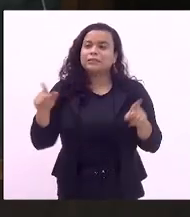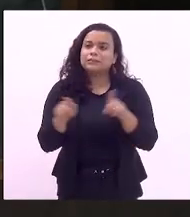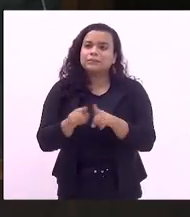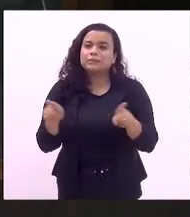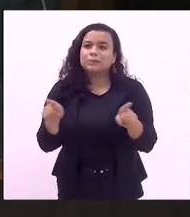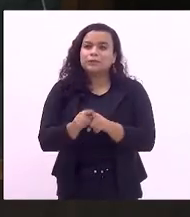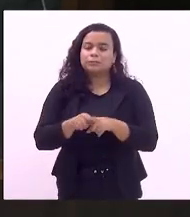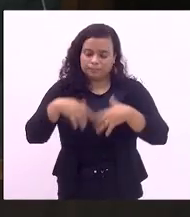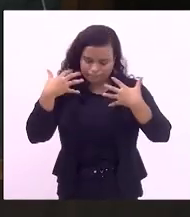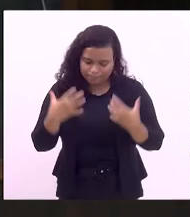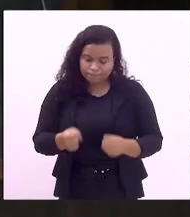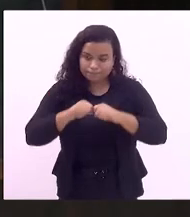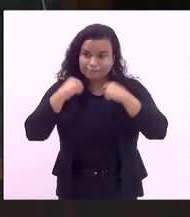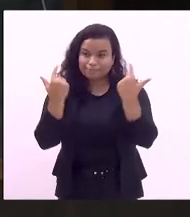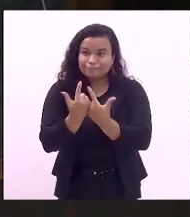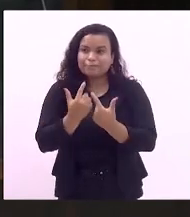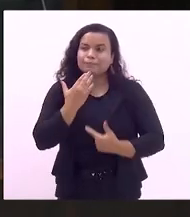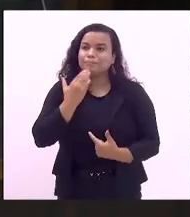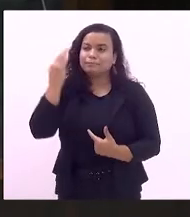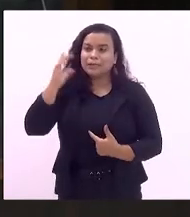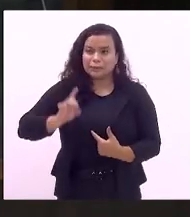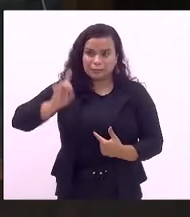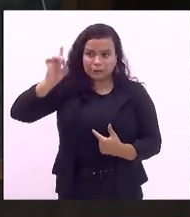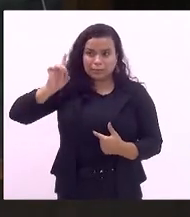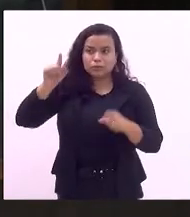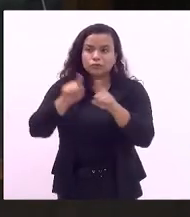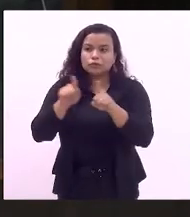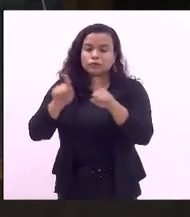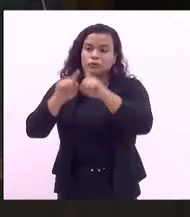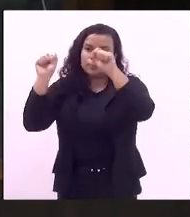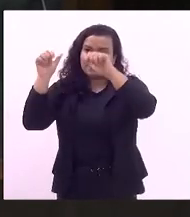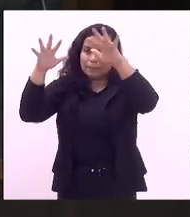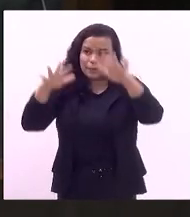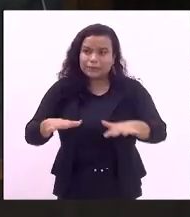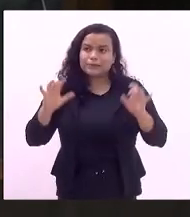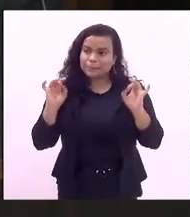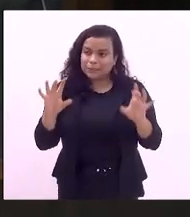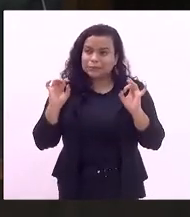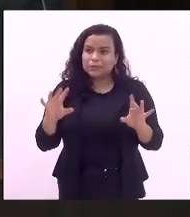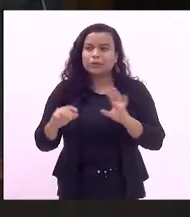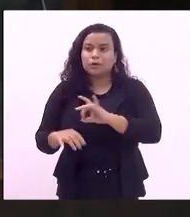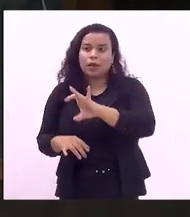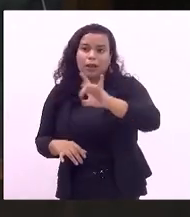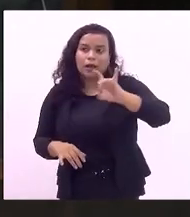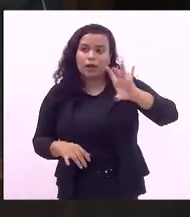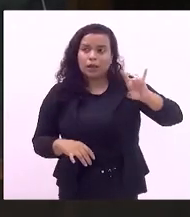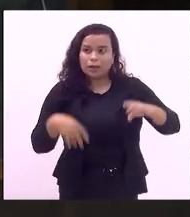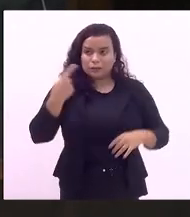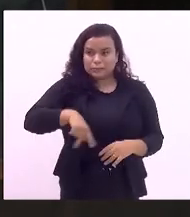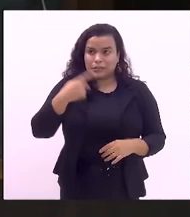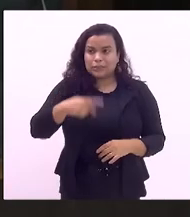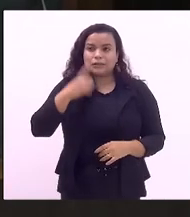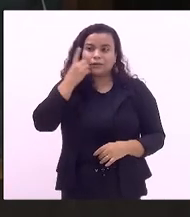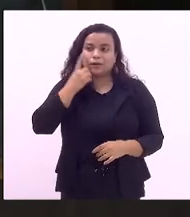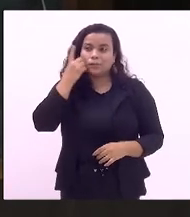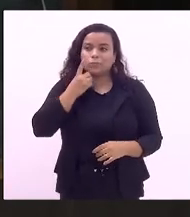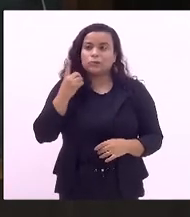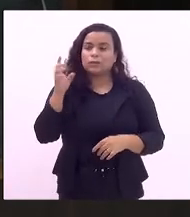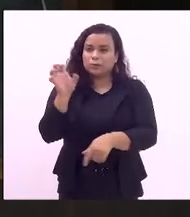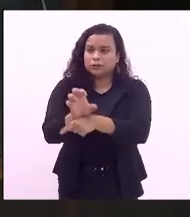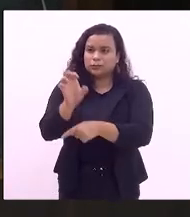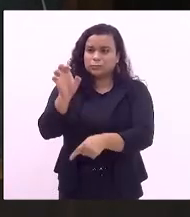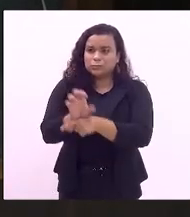abraçamos ela Te pedimos a Deus uma uma benção especial para todos os nossos deputados